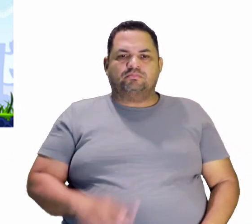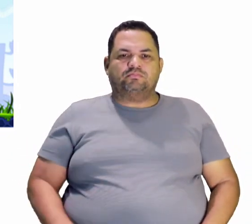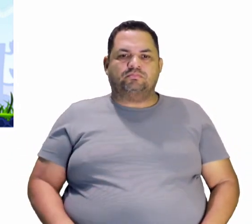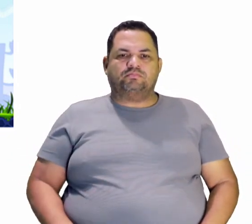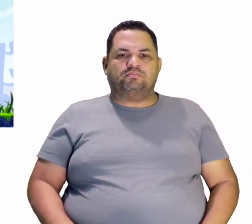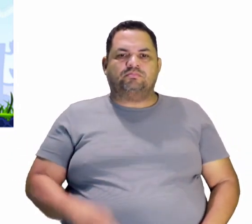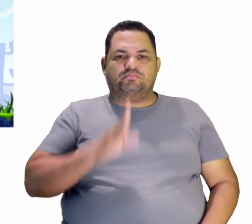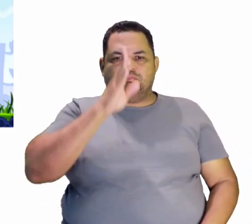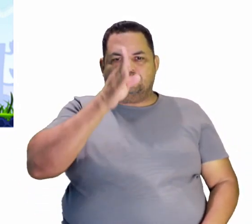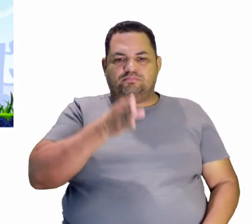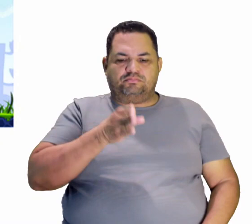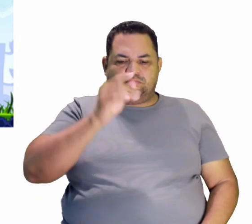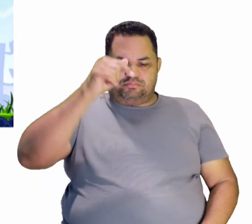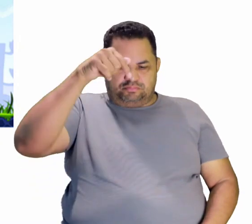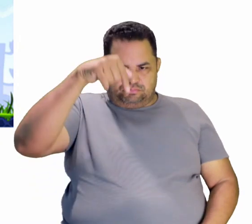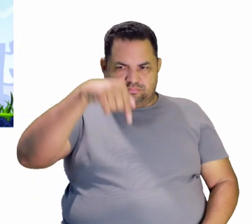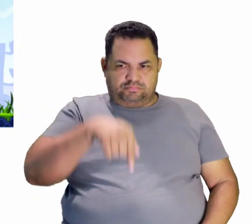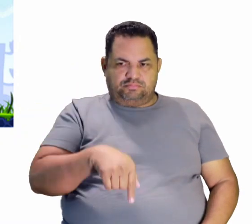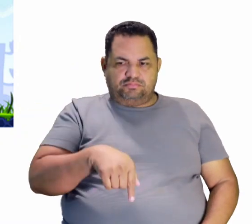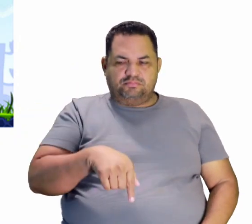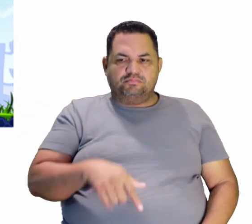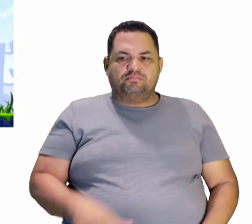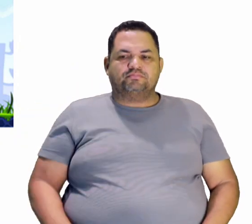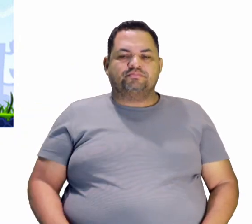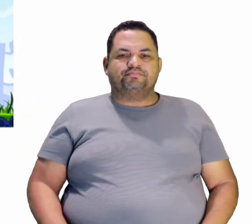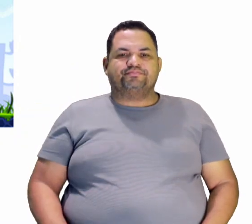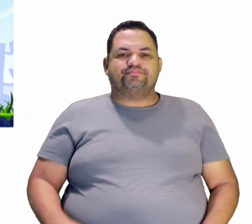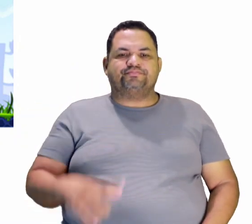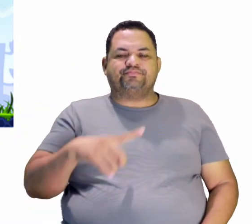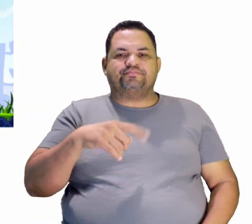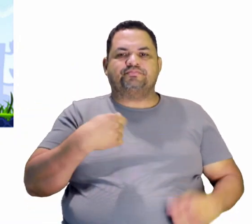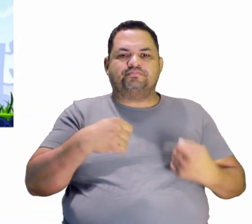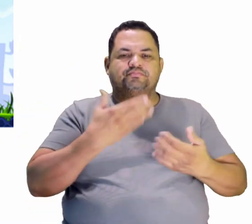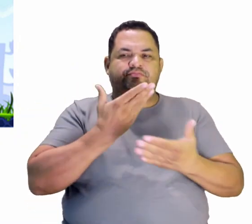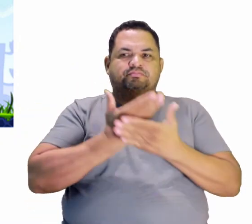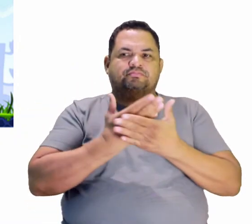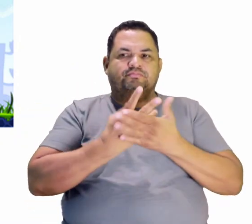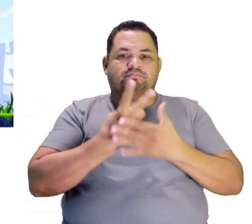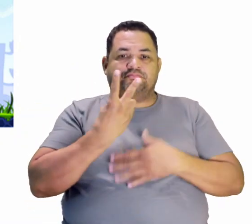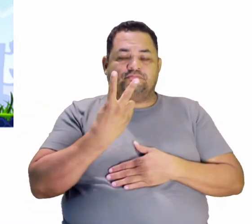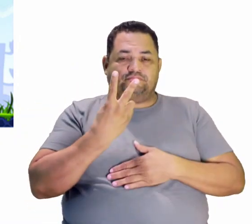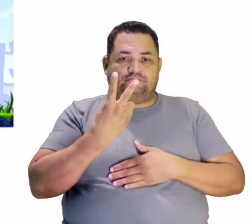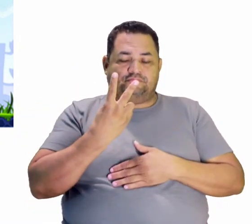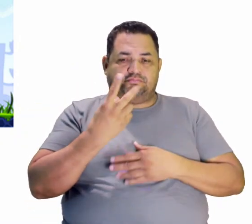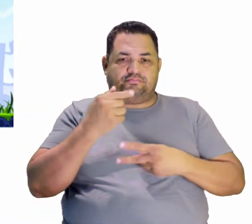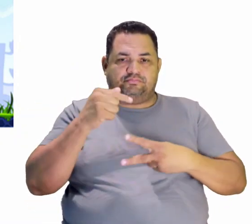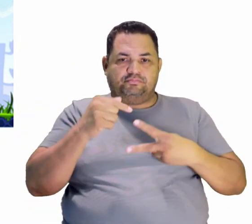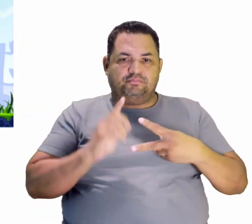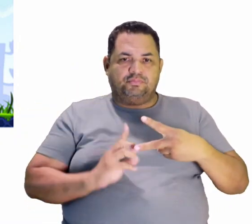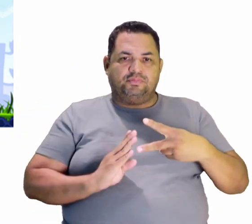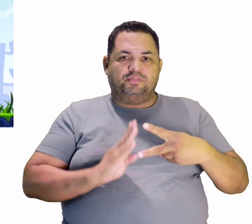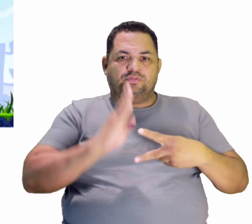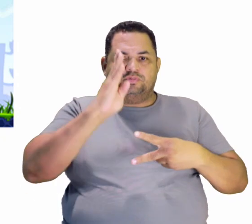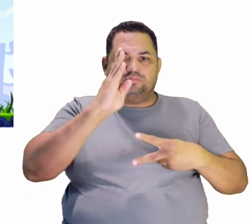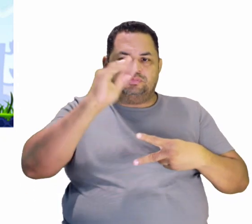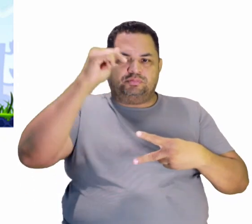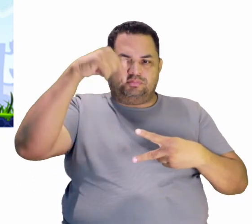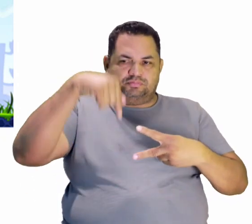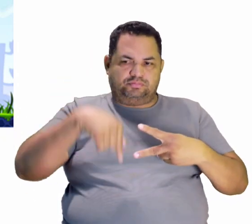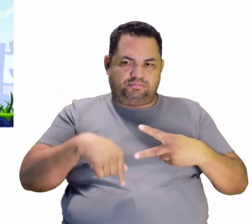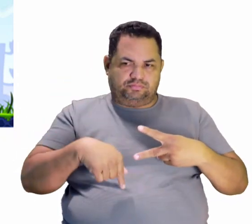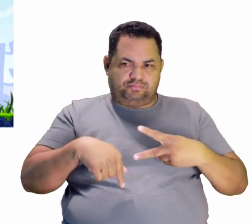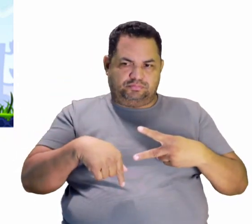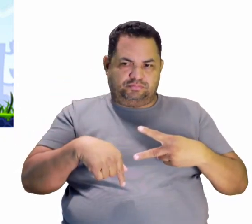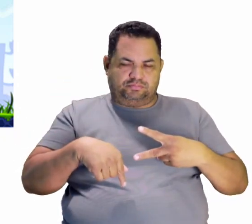e para baixo, né? Então nós temos que estudar de duas maneiras. A subida e a descida com